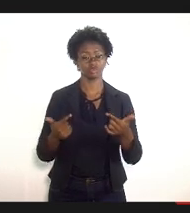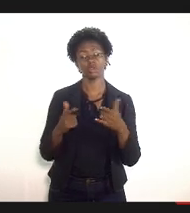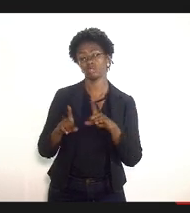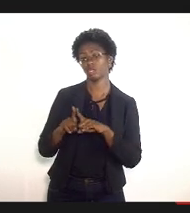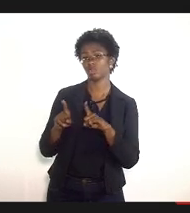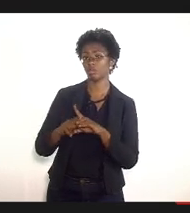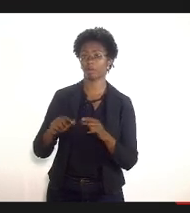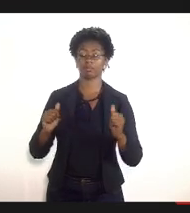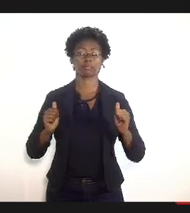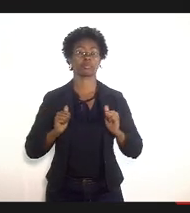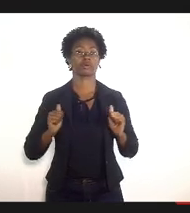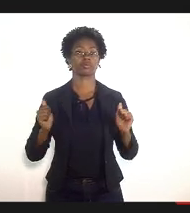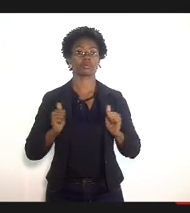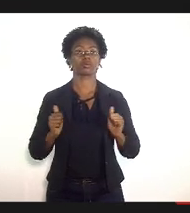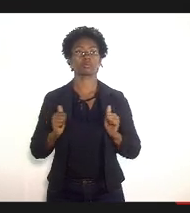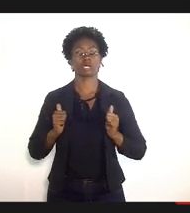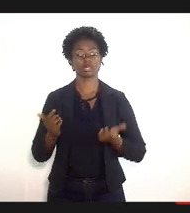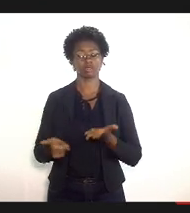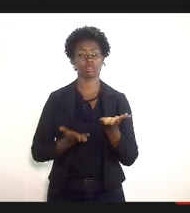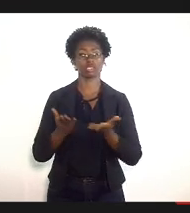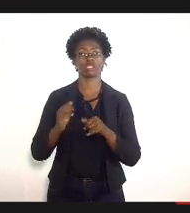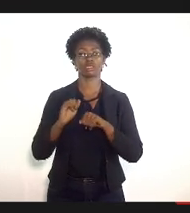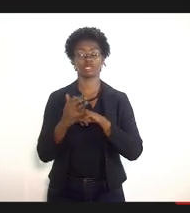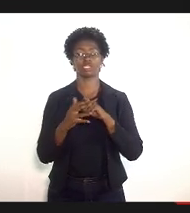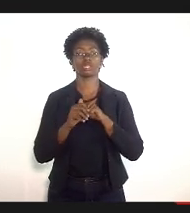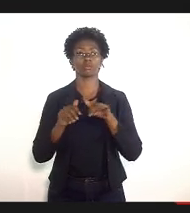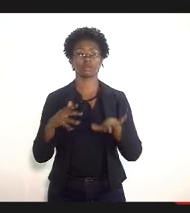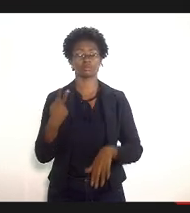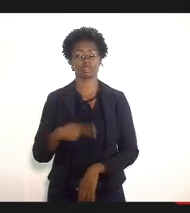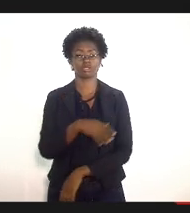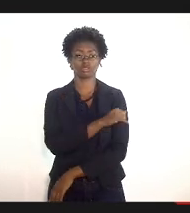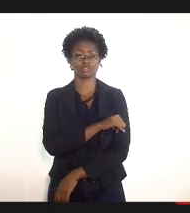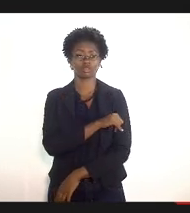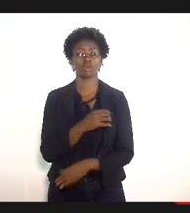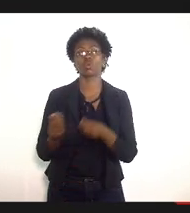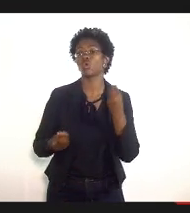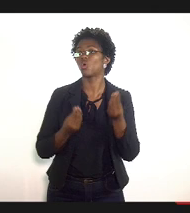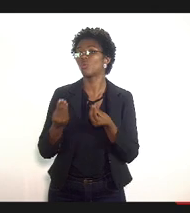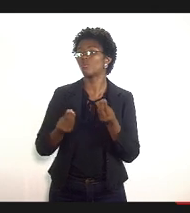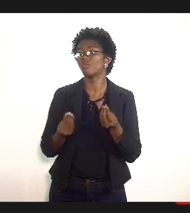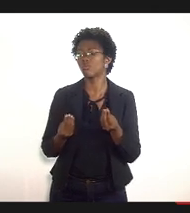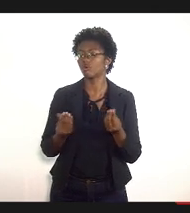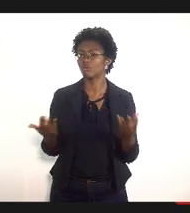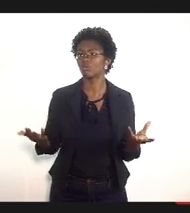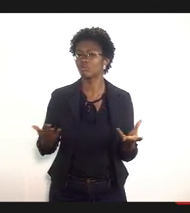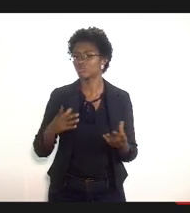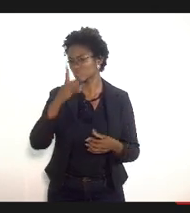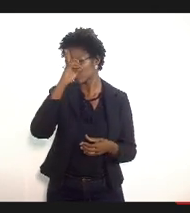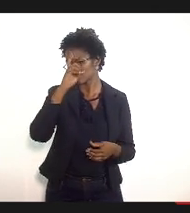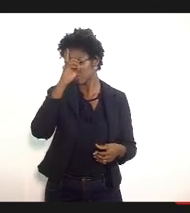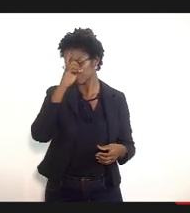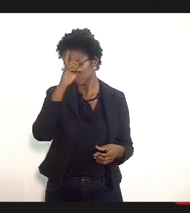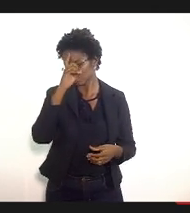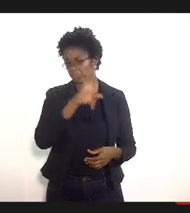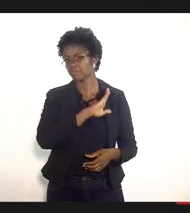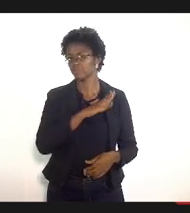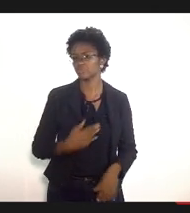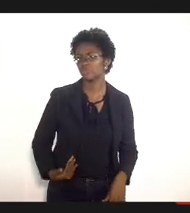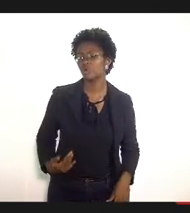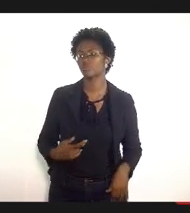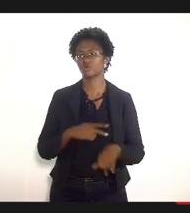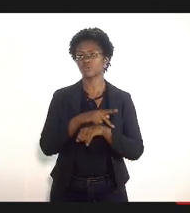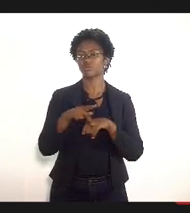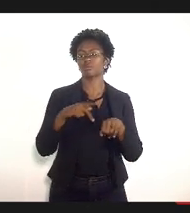no trato da pandemia do Rio de Janeiro. Como é que pode o maior complexo hospitalar público do país ter